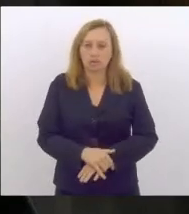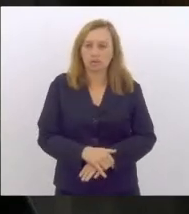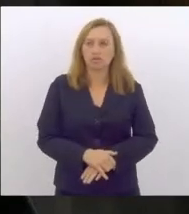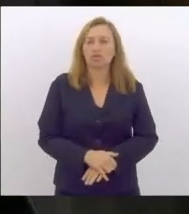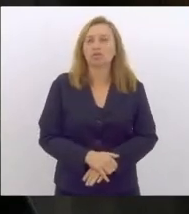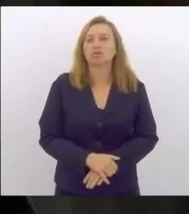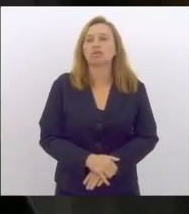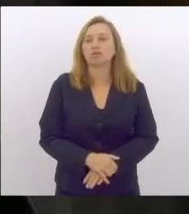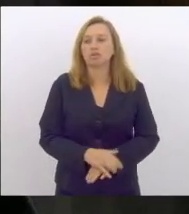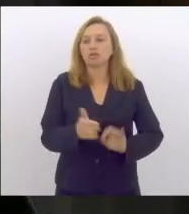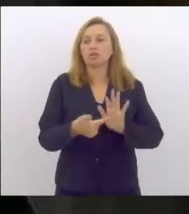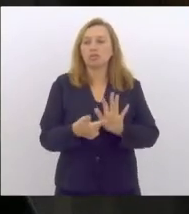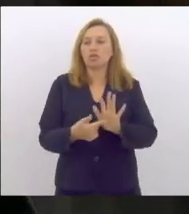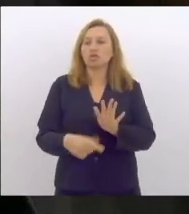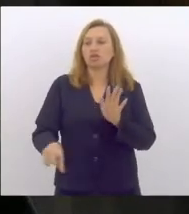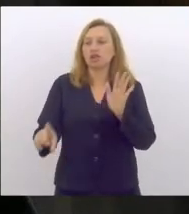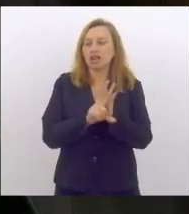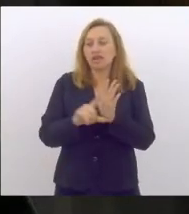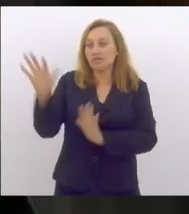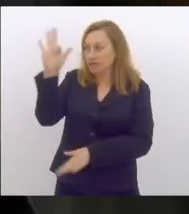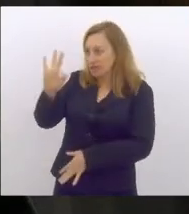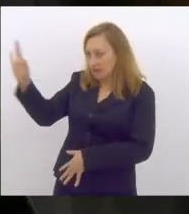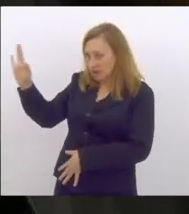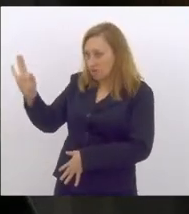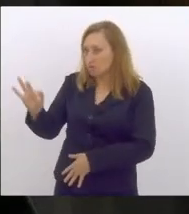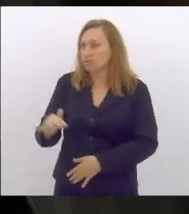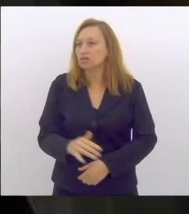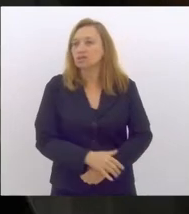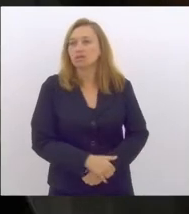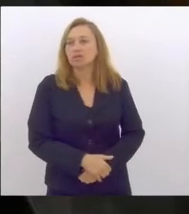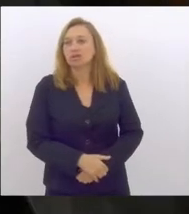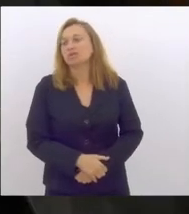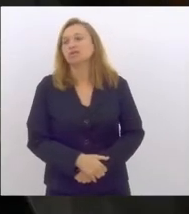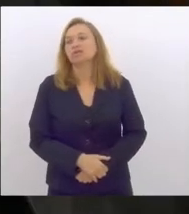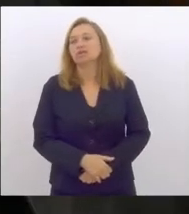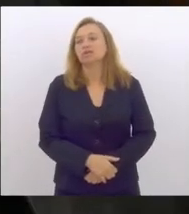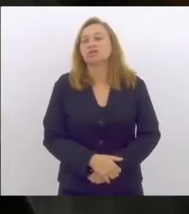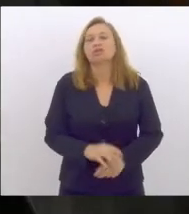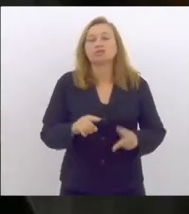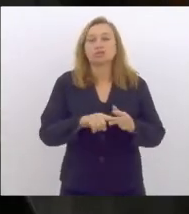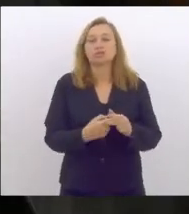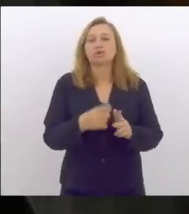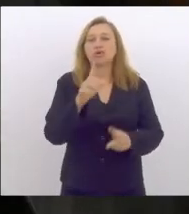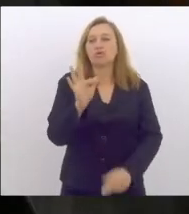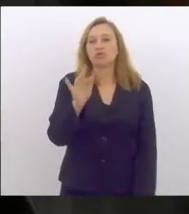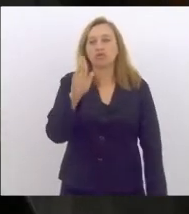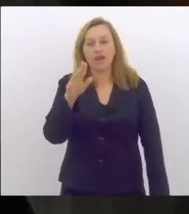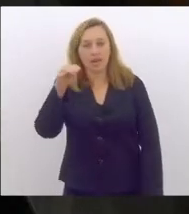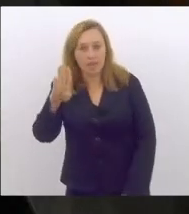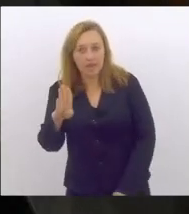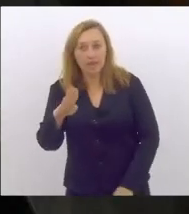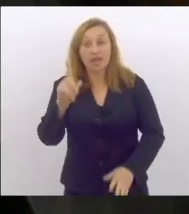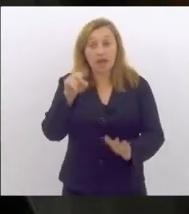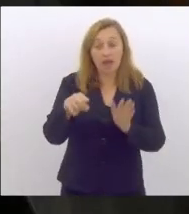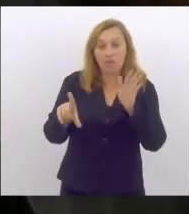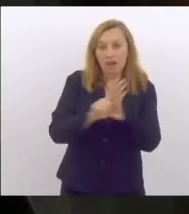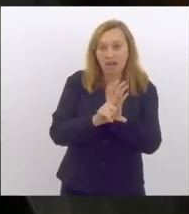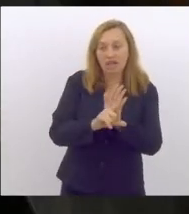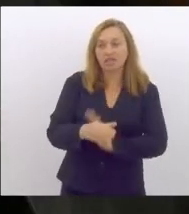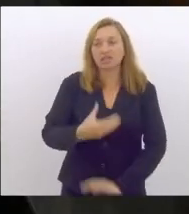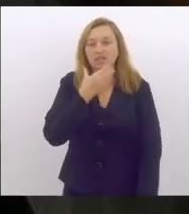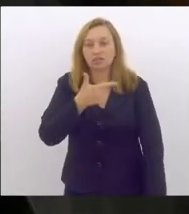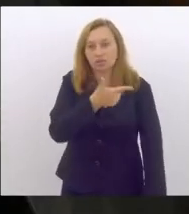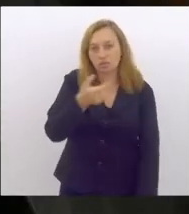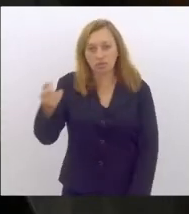que consta é na Legislação Federal o que consta na legislação que regulamentou o fundeb Né que é uma lei de dezembro de